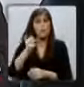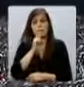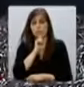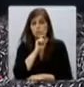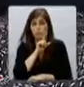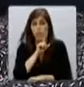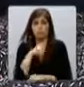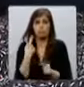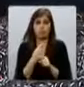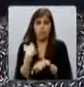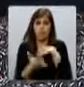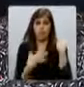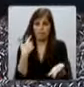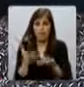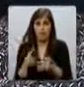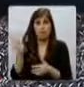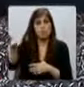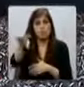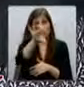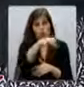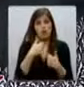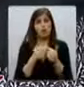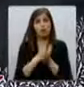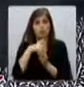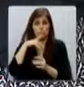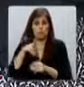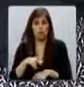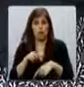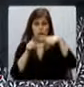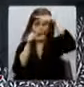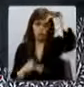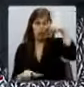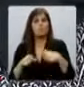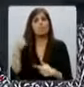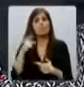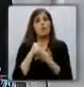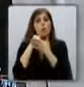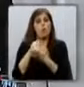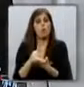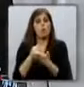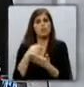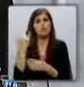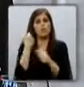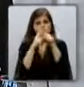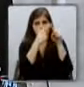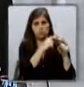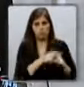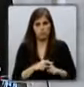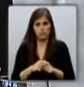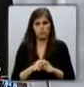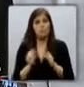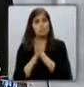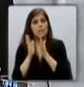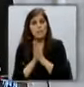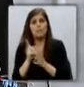bens doados a recolha vai ser feita em todo o território nacional e conta com o apoio de várias entidades das paróquias